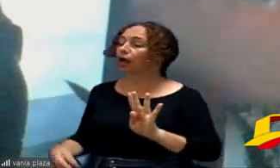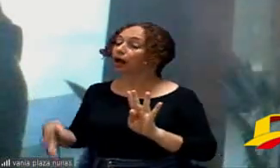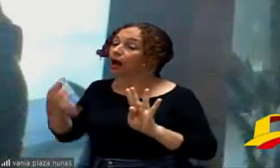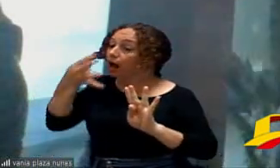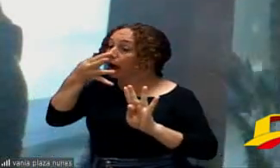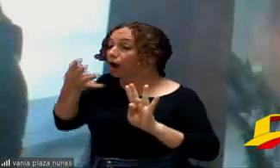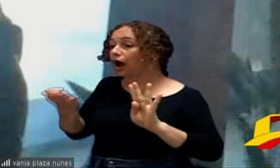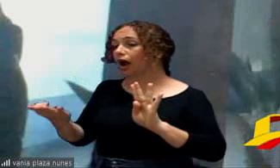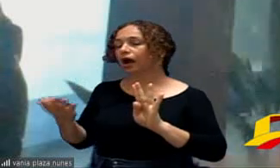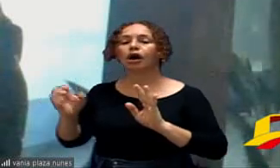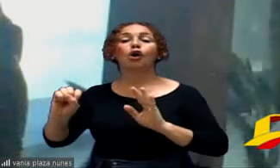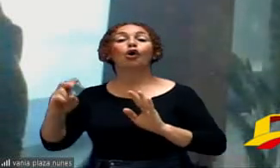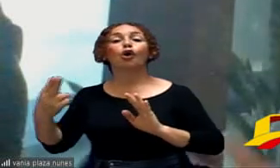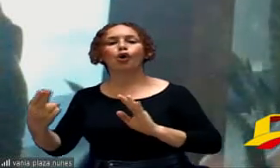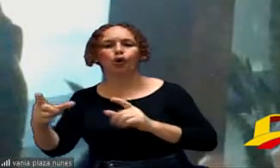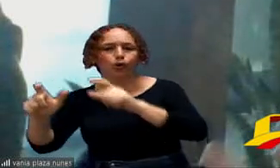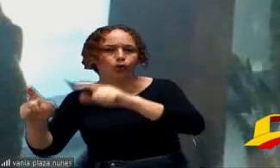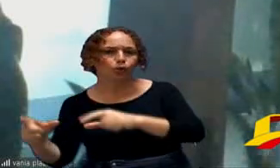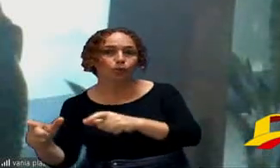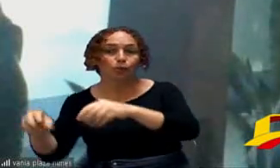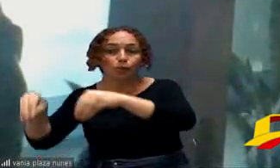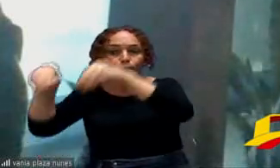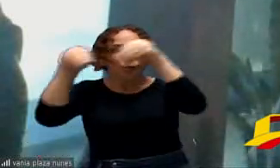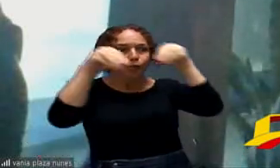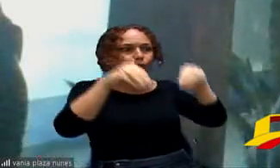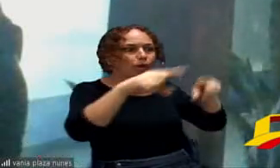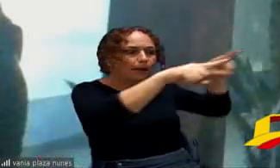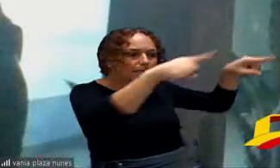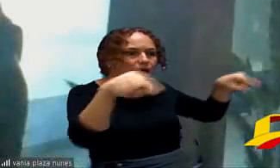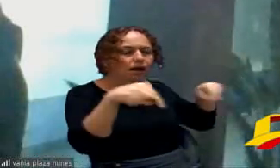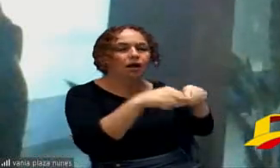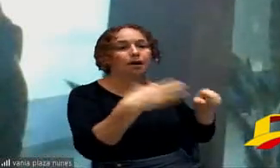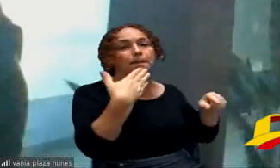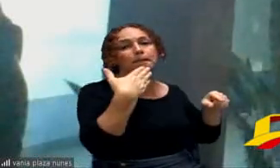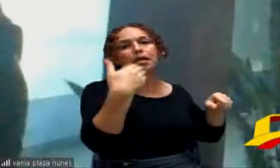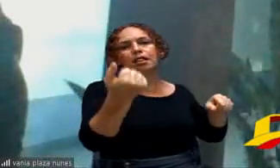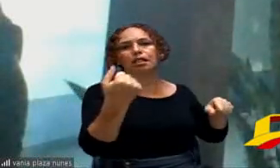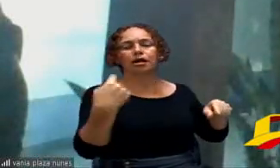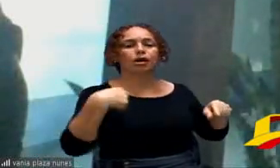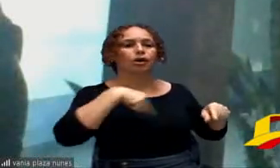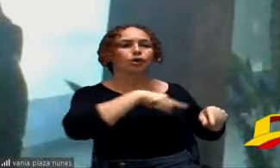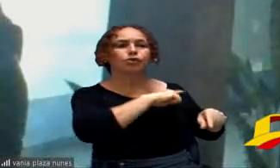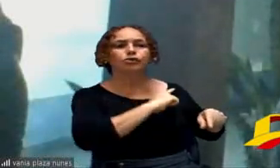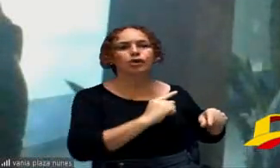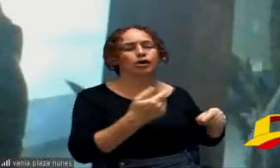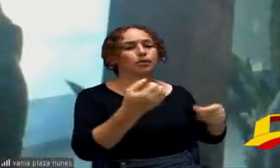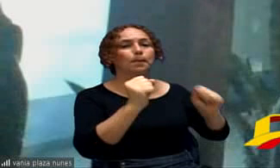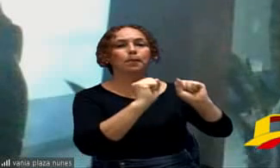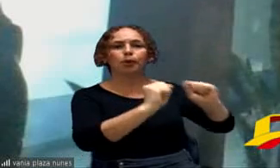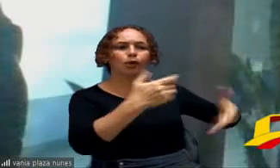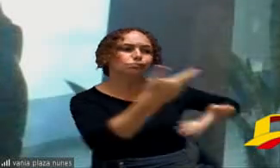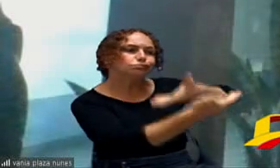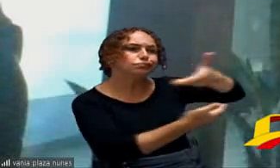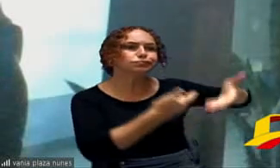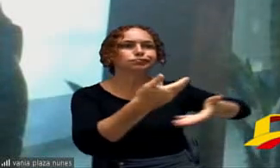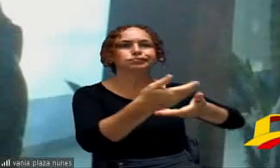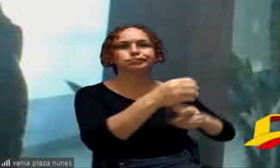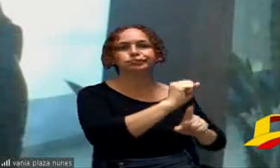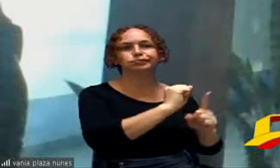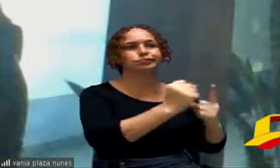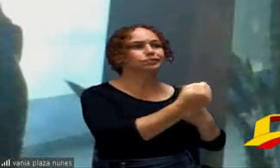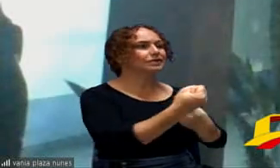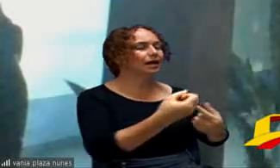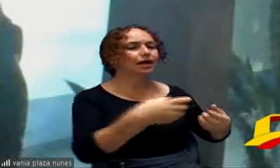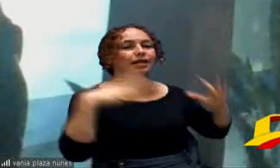num ambiente onde tivesse outras pessoas com quem eu pudesse interagir. Né? Então, a gente precisa muitas vezes se colocar no lugar do